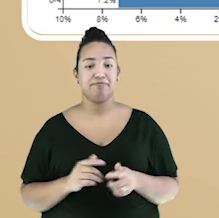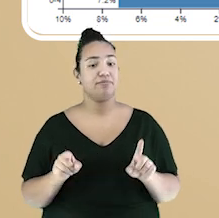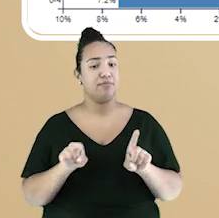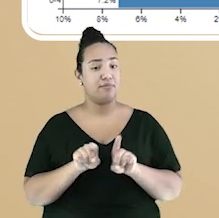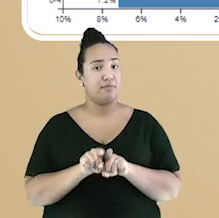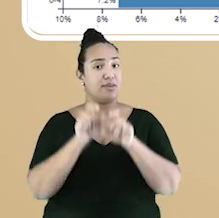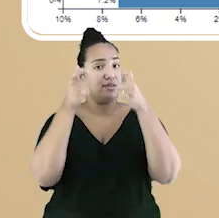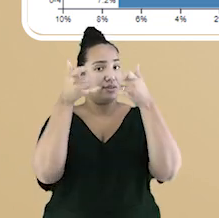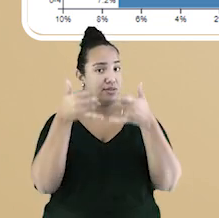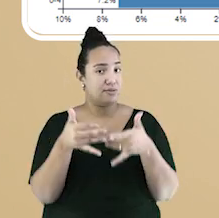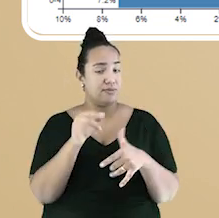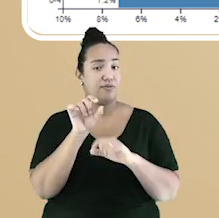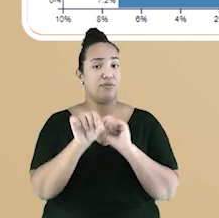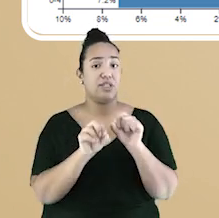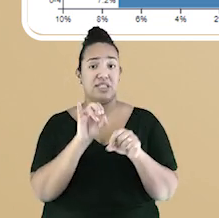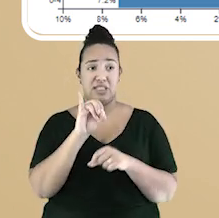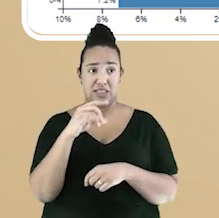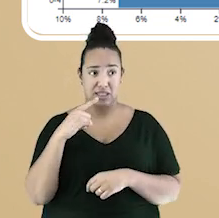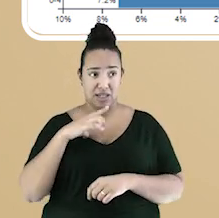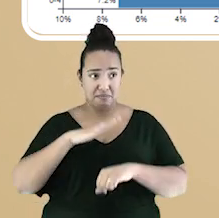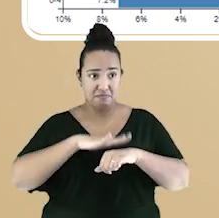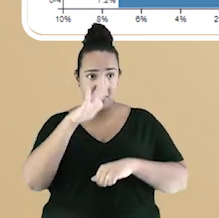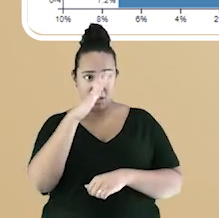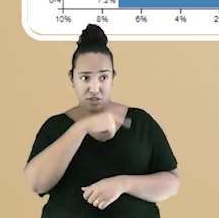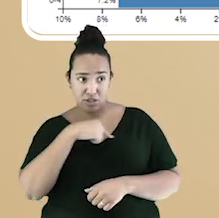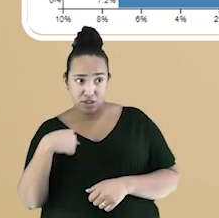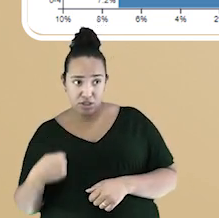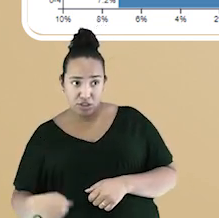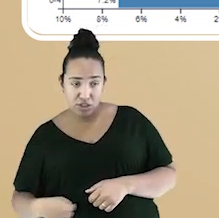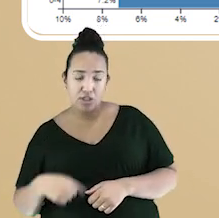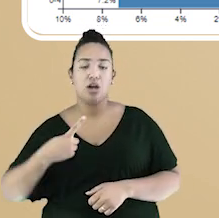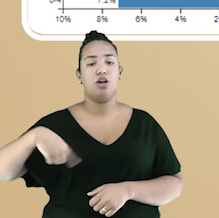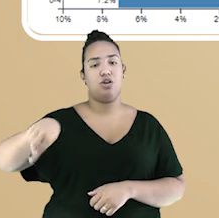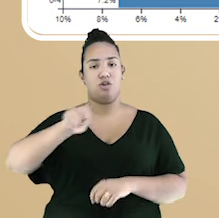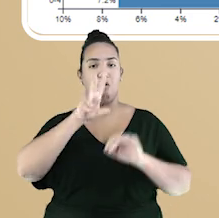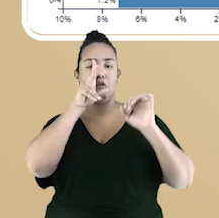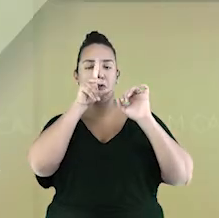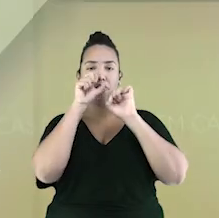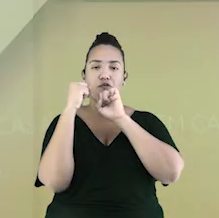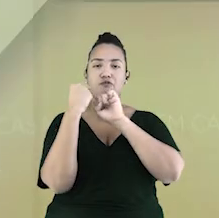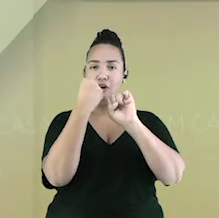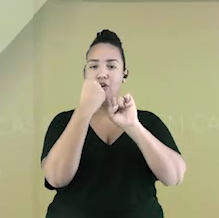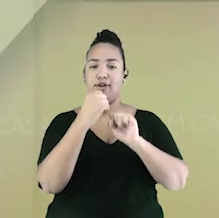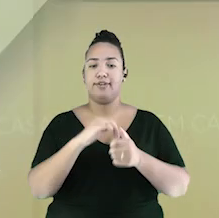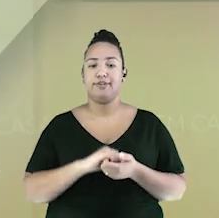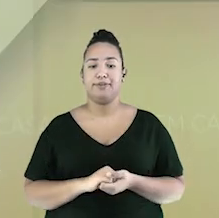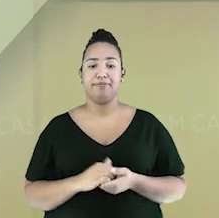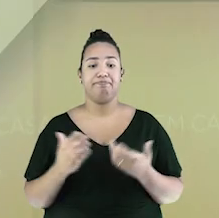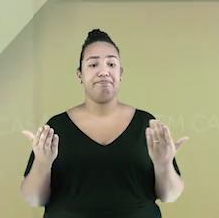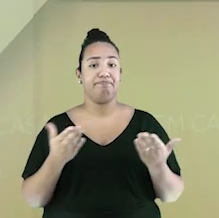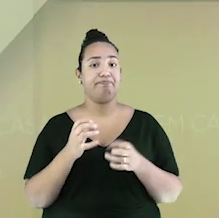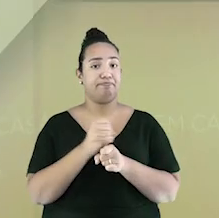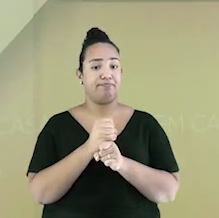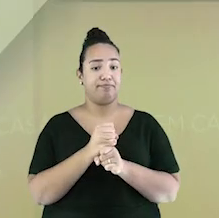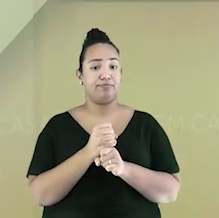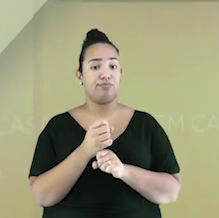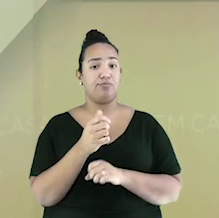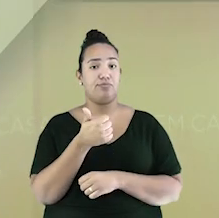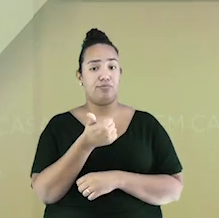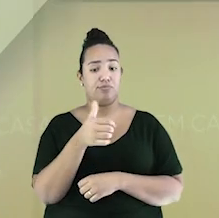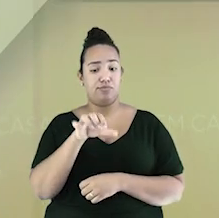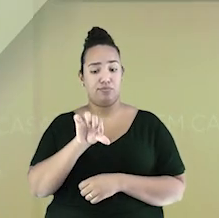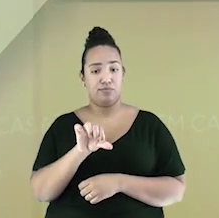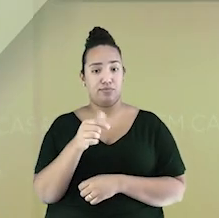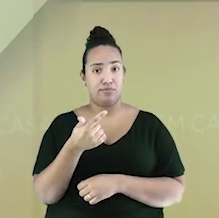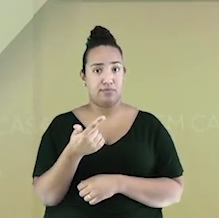atômica. E também dizia, quanto mais chineses, mais fortes seremos. A partir dos anos de 1970,